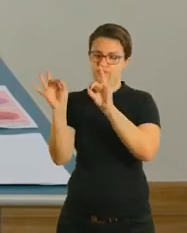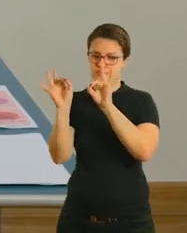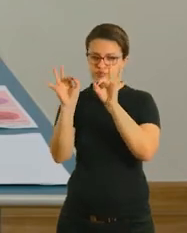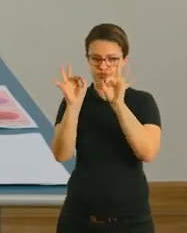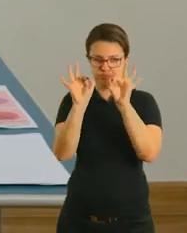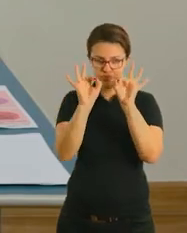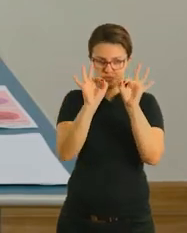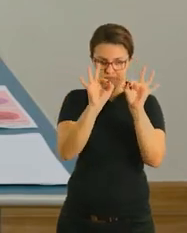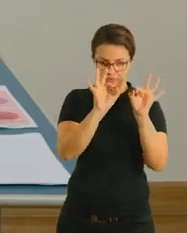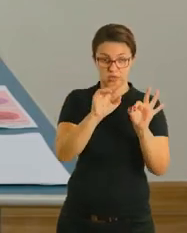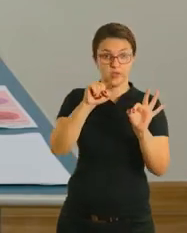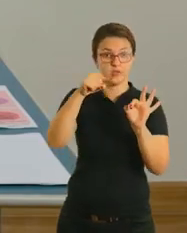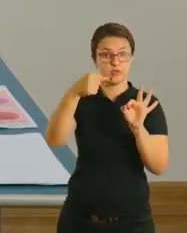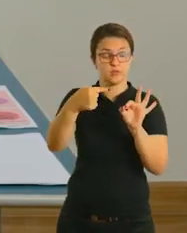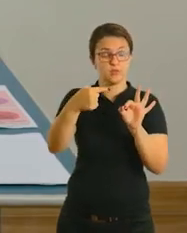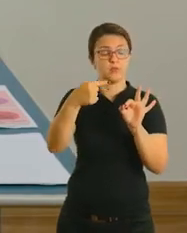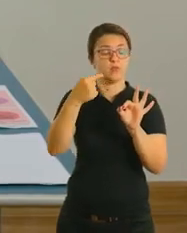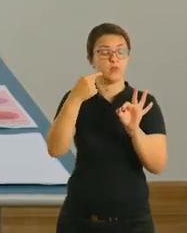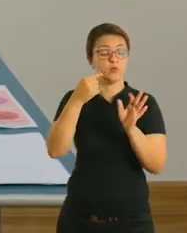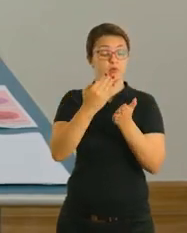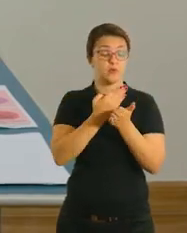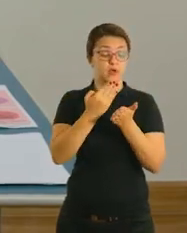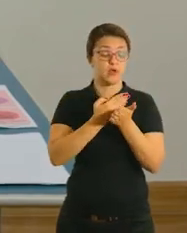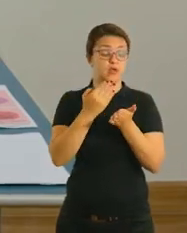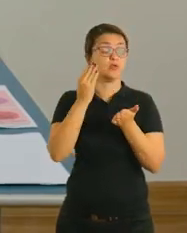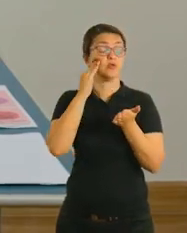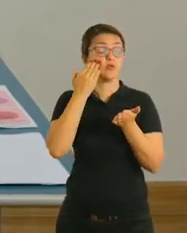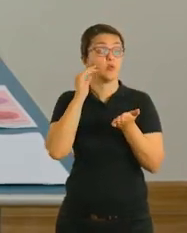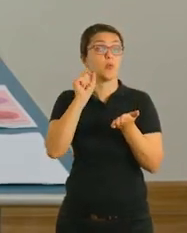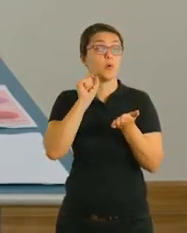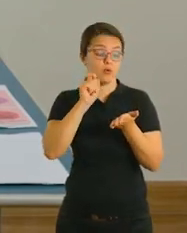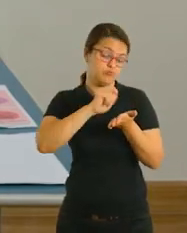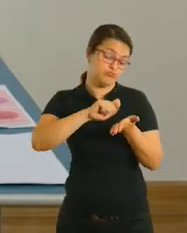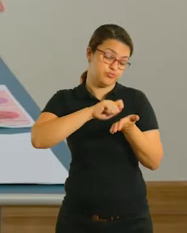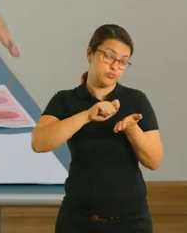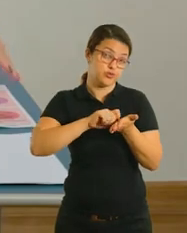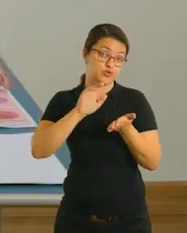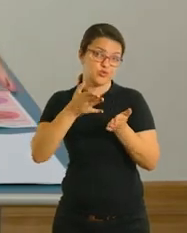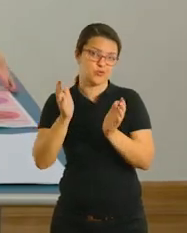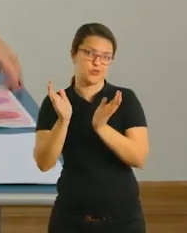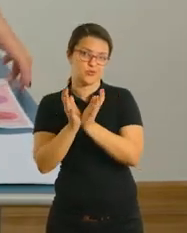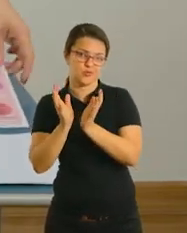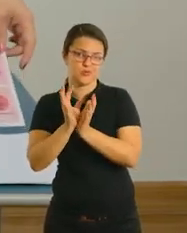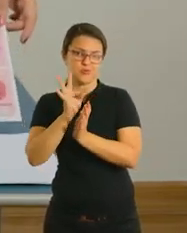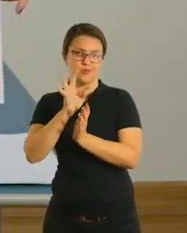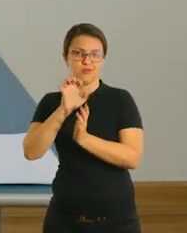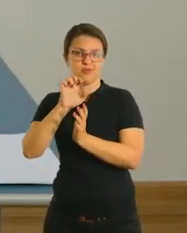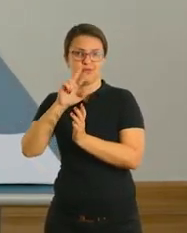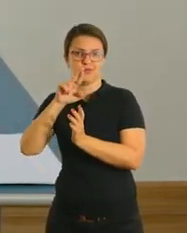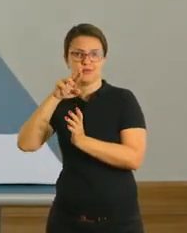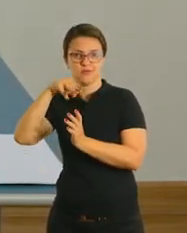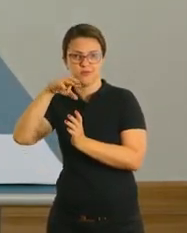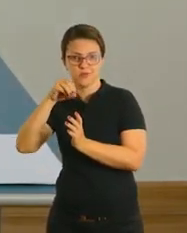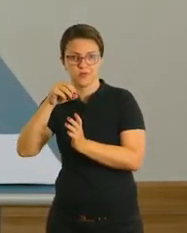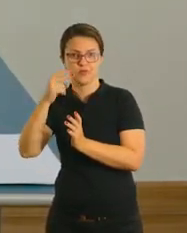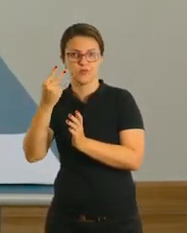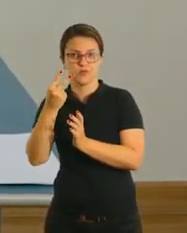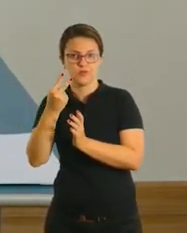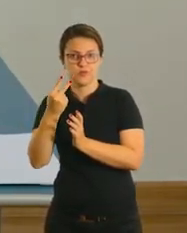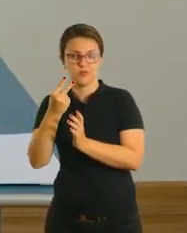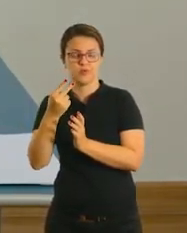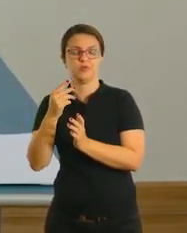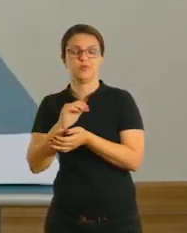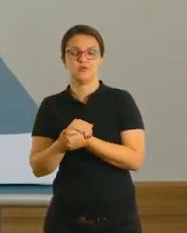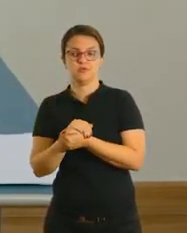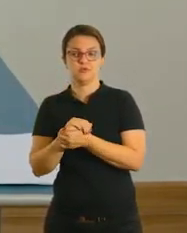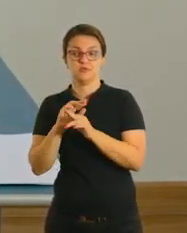que compreenderam desse vídeo. Já os alunos do termo 2 irão encontrar no mesmo quadro de